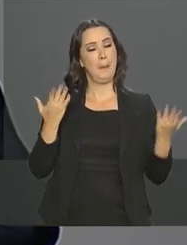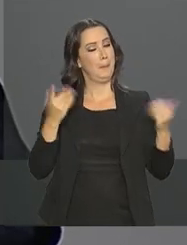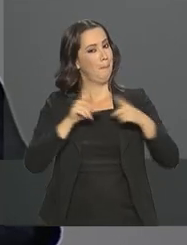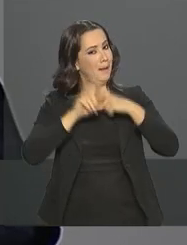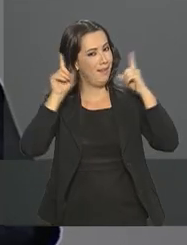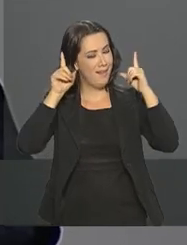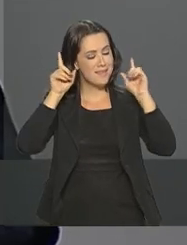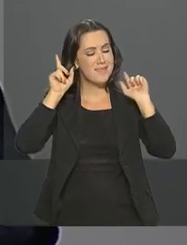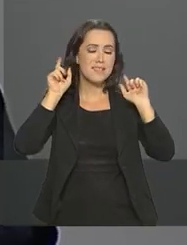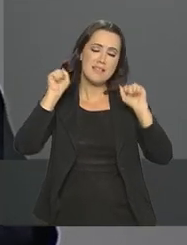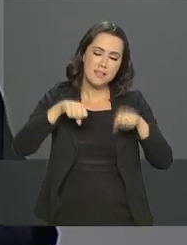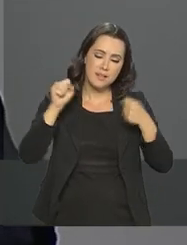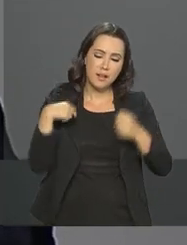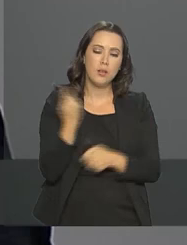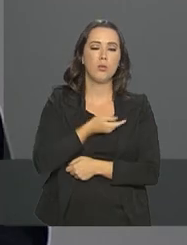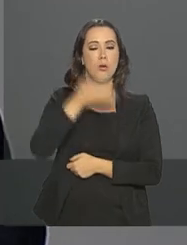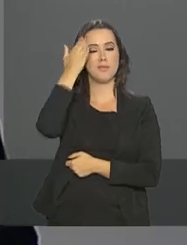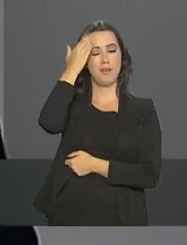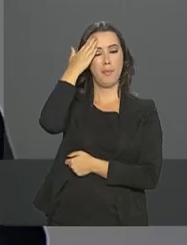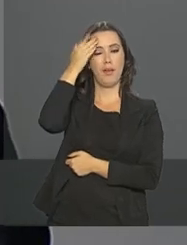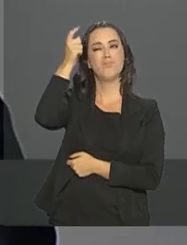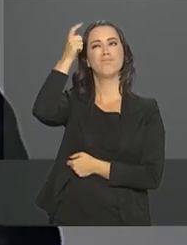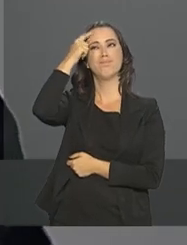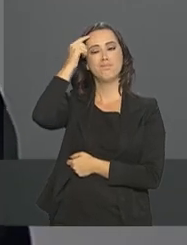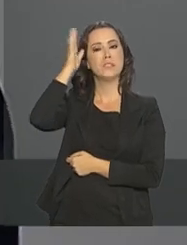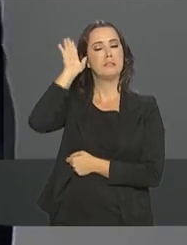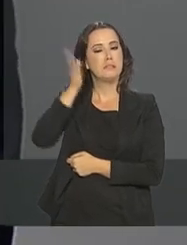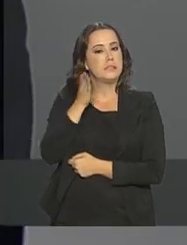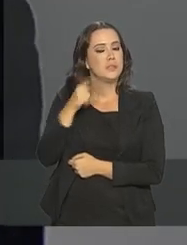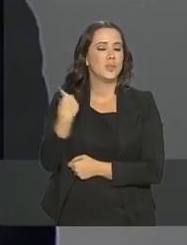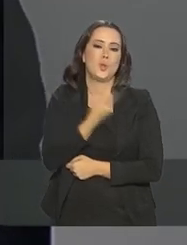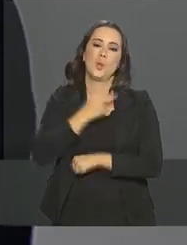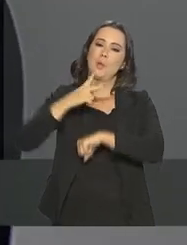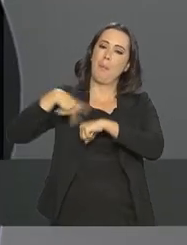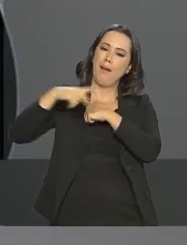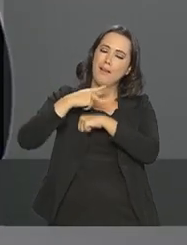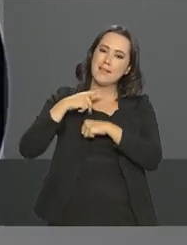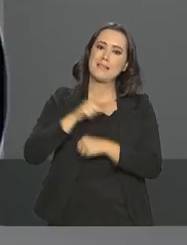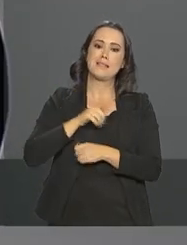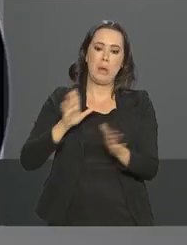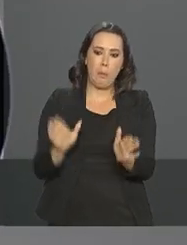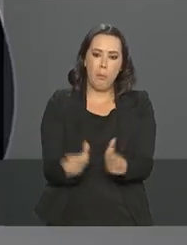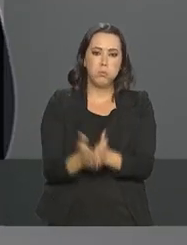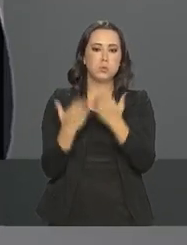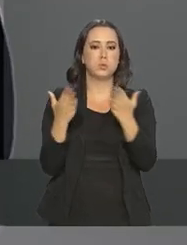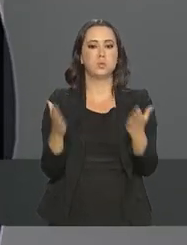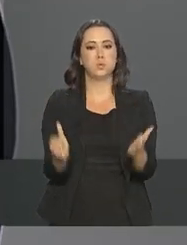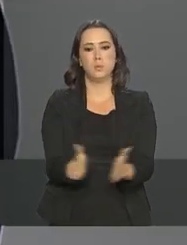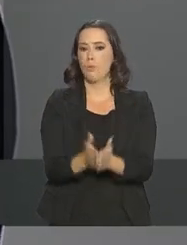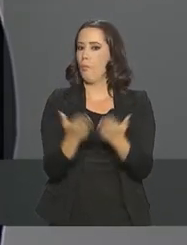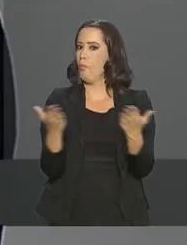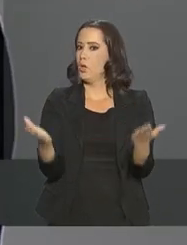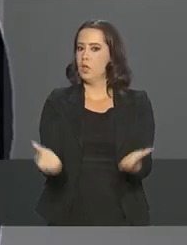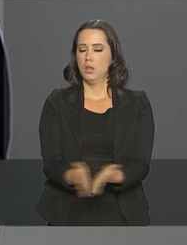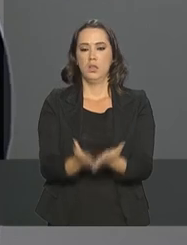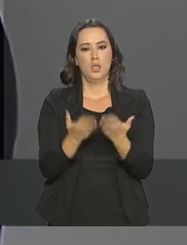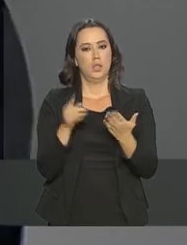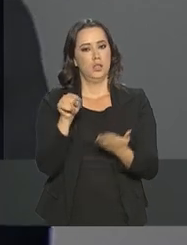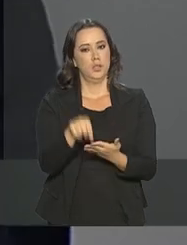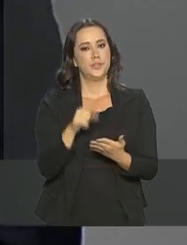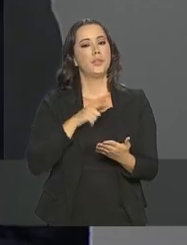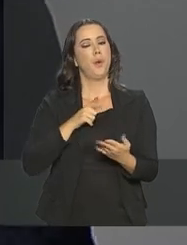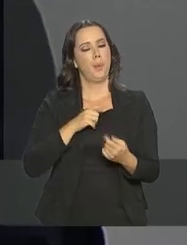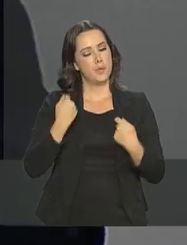que nós temos ciência e consciência de que nós somos um país ainda com muita pobreza então nós notamos um outro a conceituação